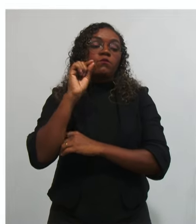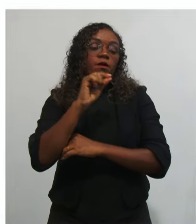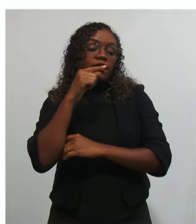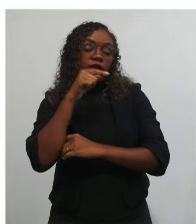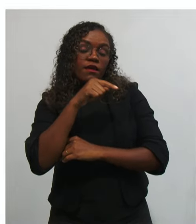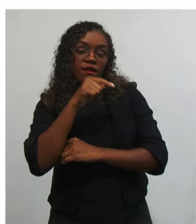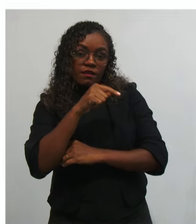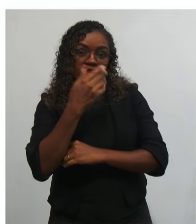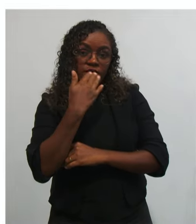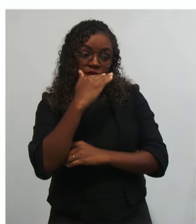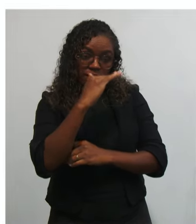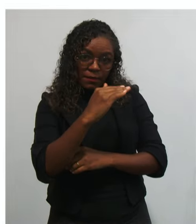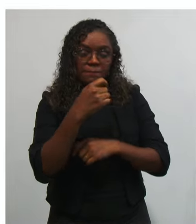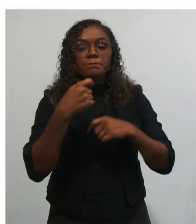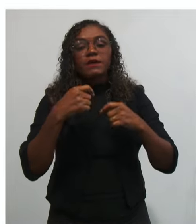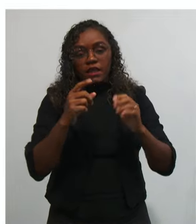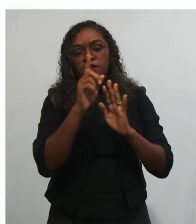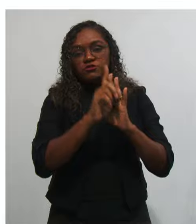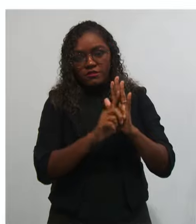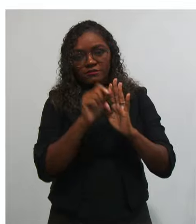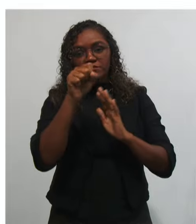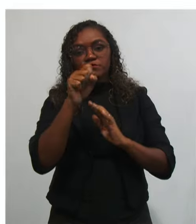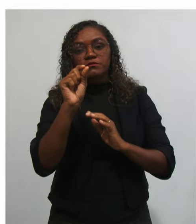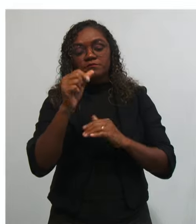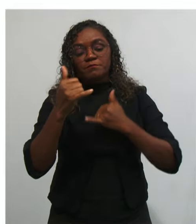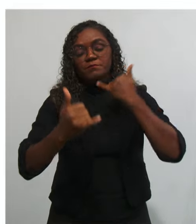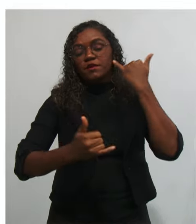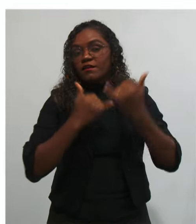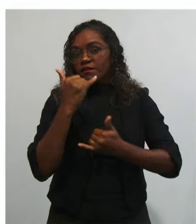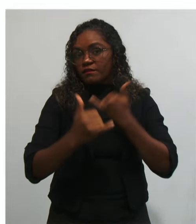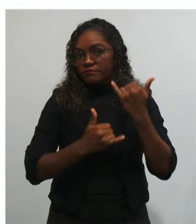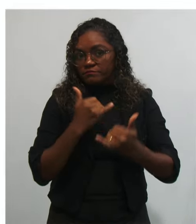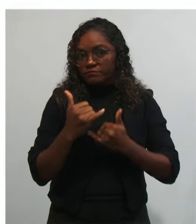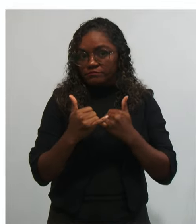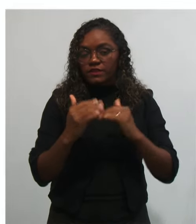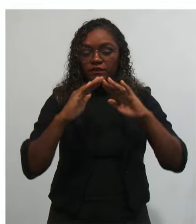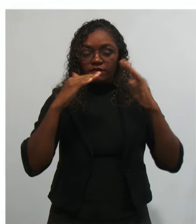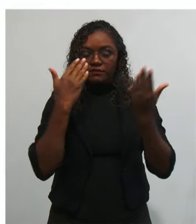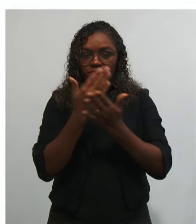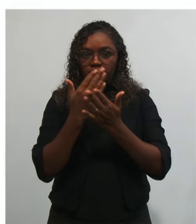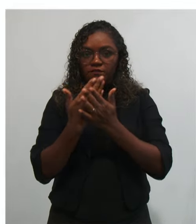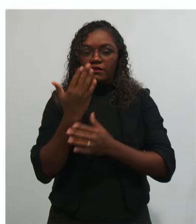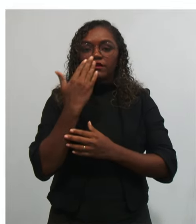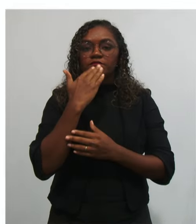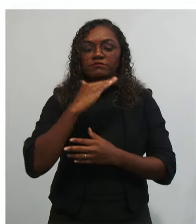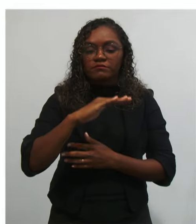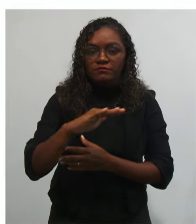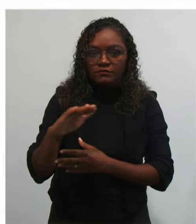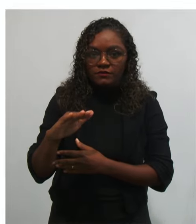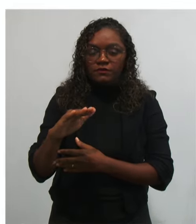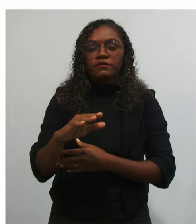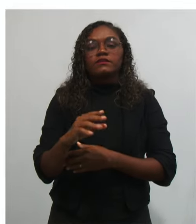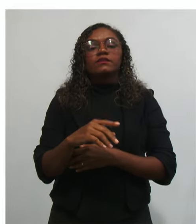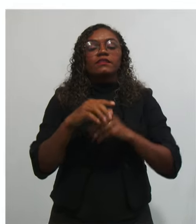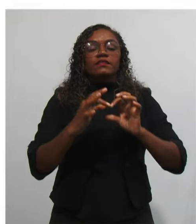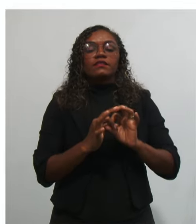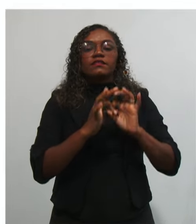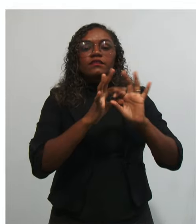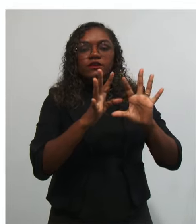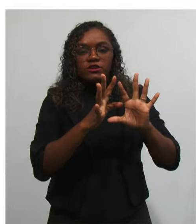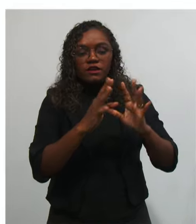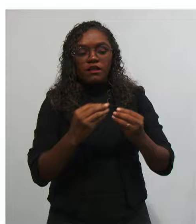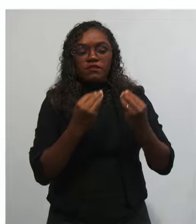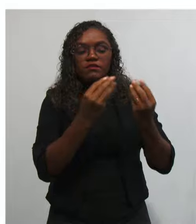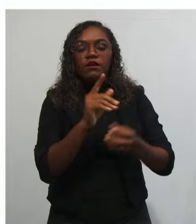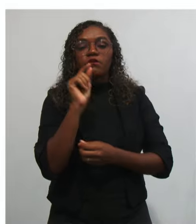então é levar uma criança para uma escola de educação infantil eh também favorecer o direito dela de brincar